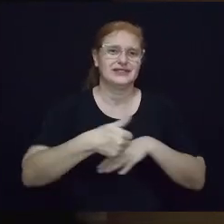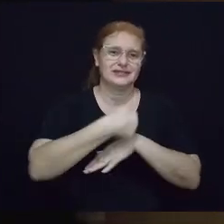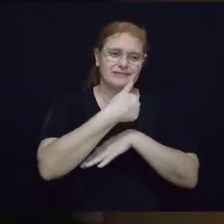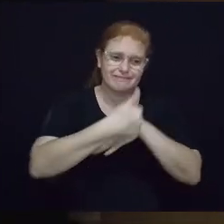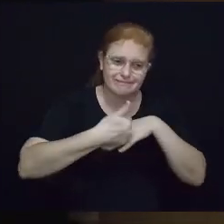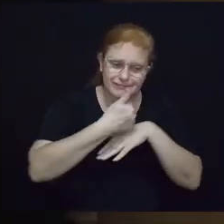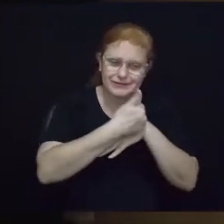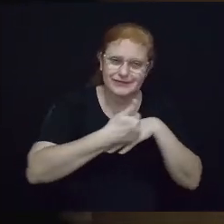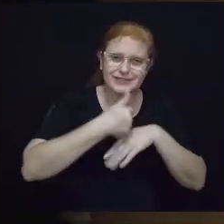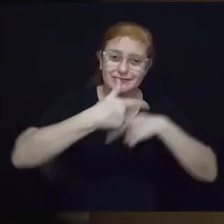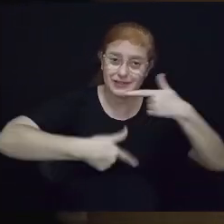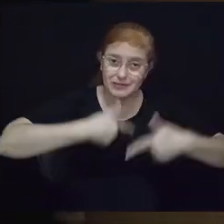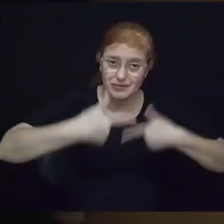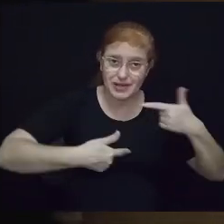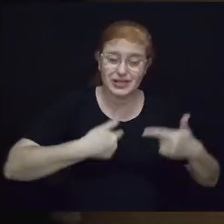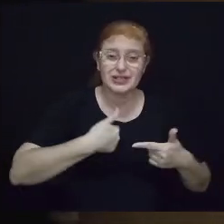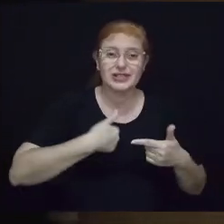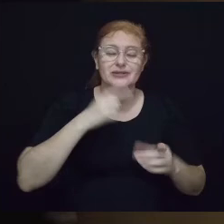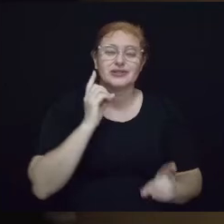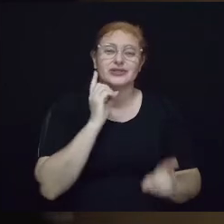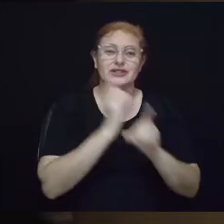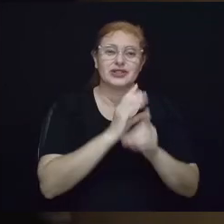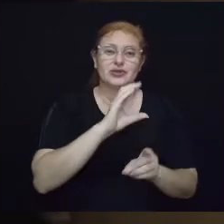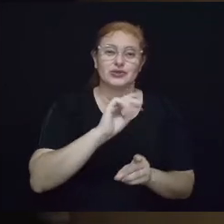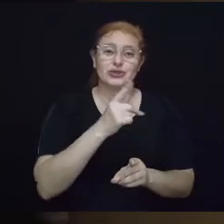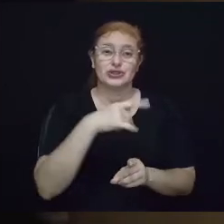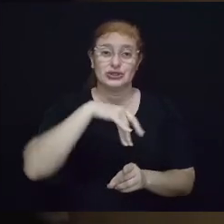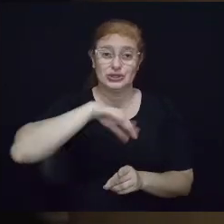tal, eu me encontrava com Chico Stockinger